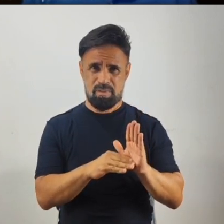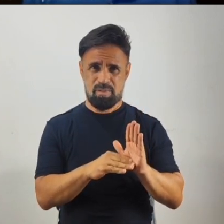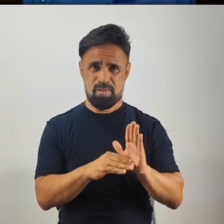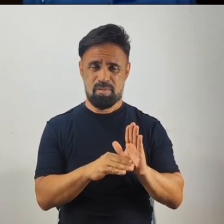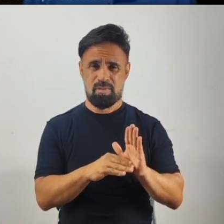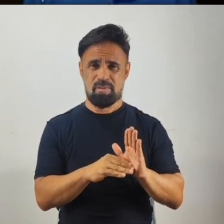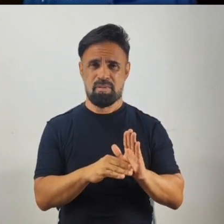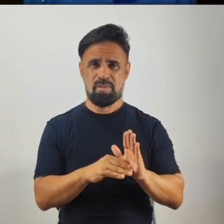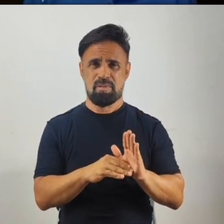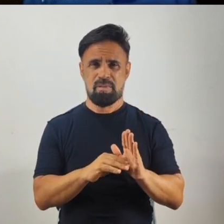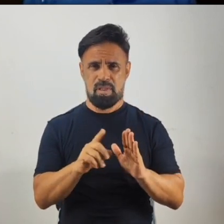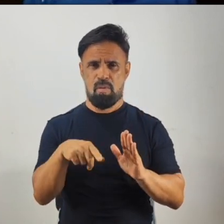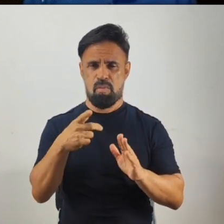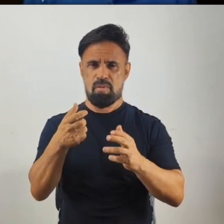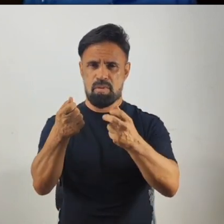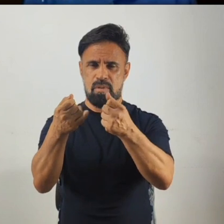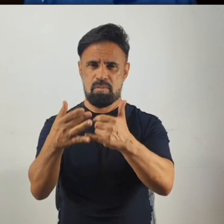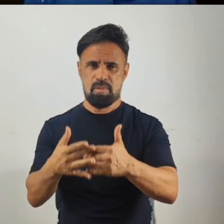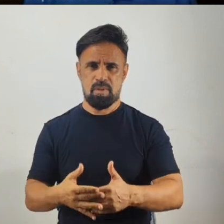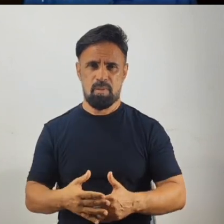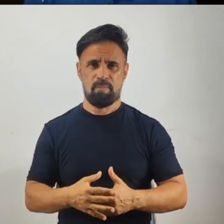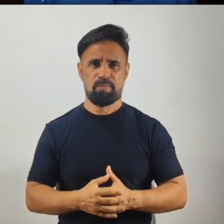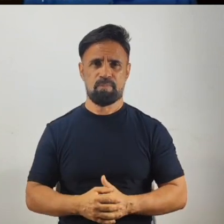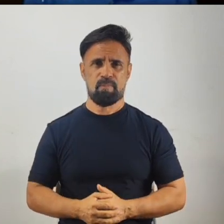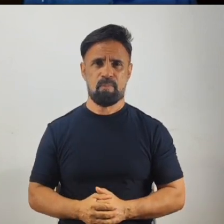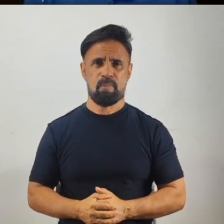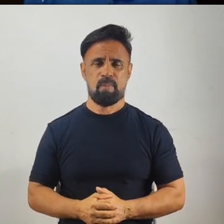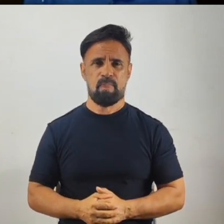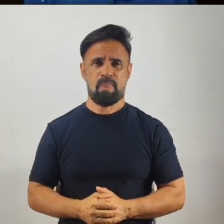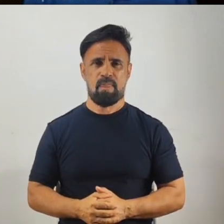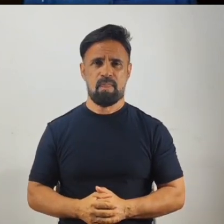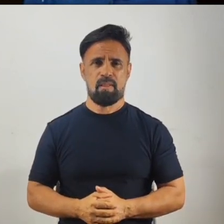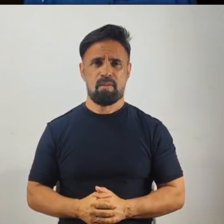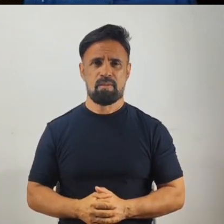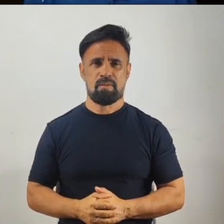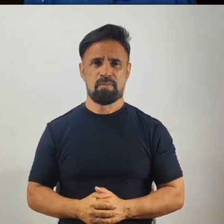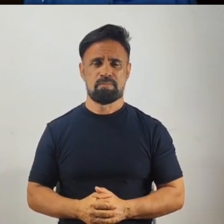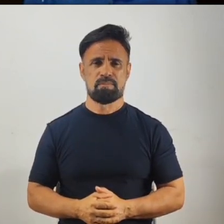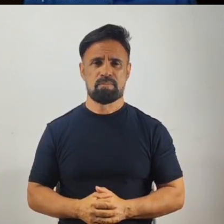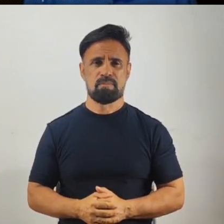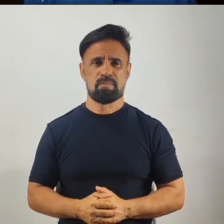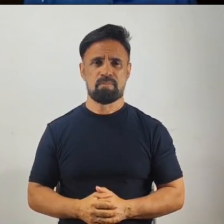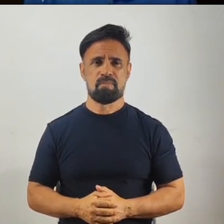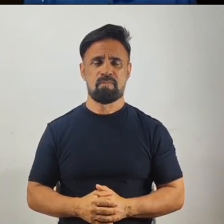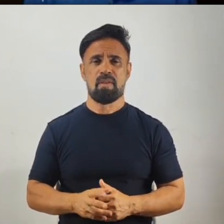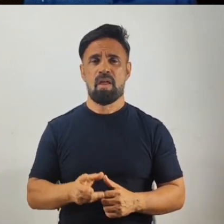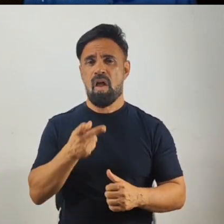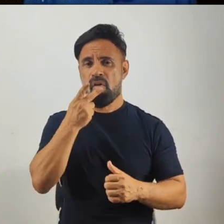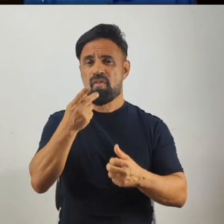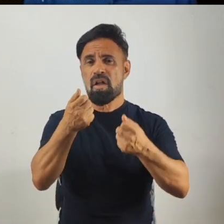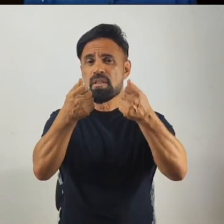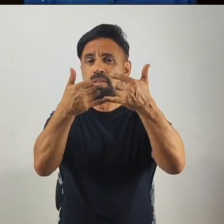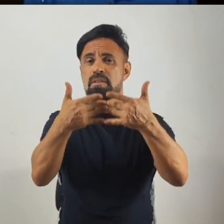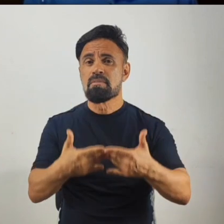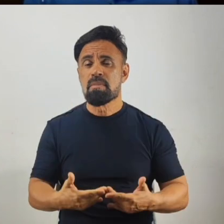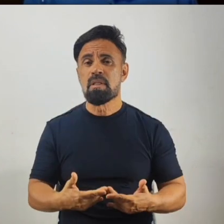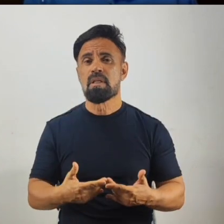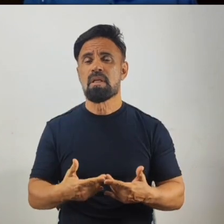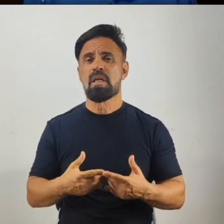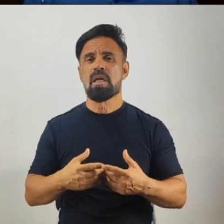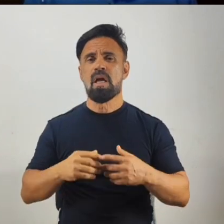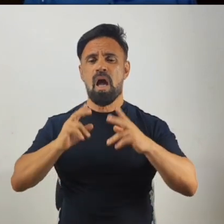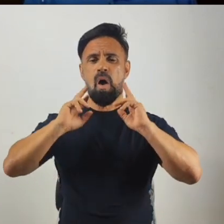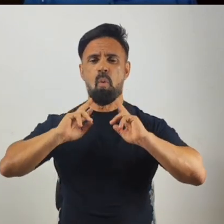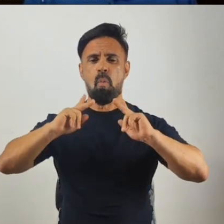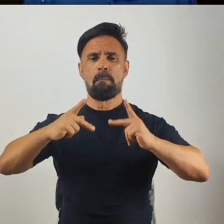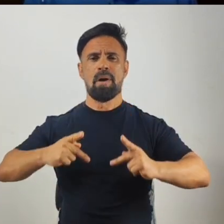nosso regulamento específico, do qual vamos falar daqui a pouco, que é a RDC 63, ela fala da